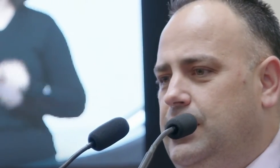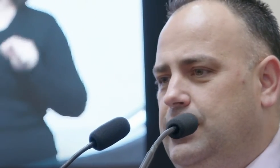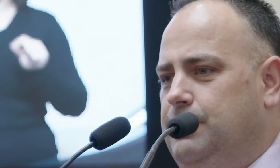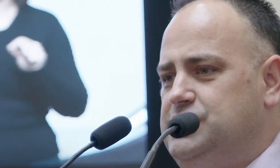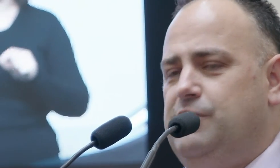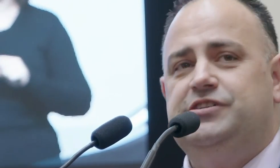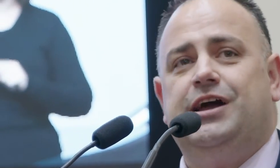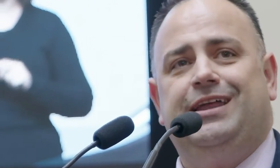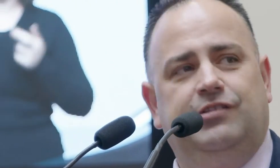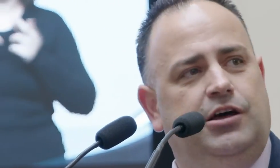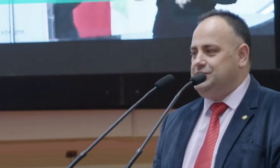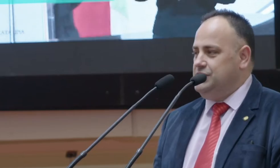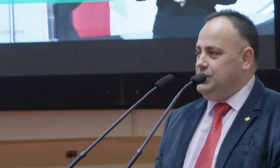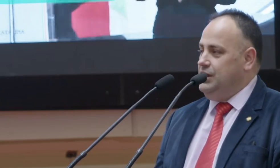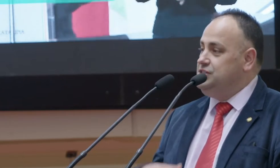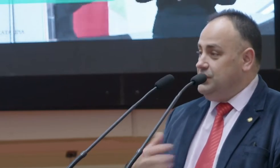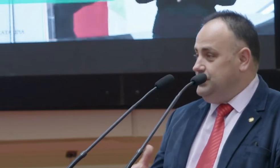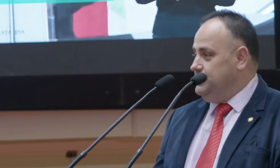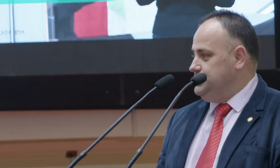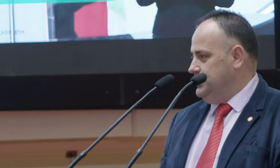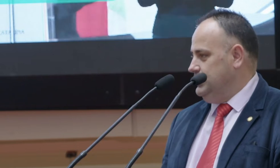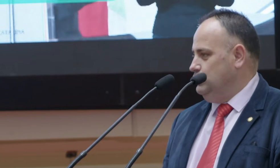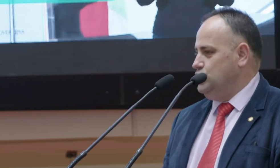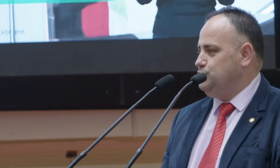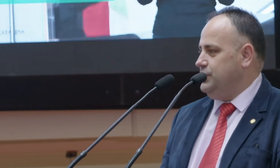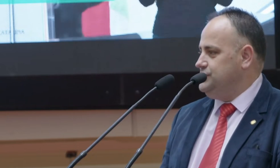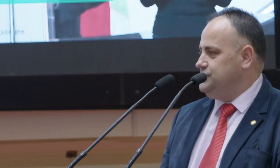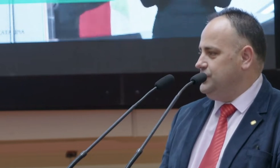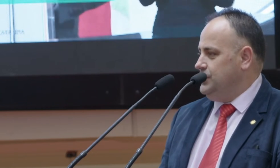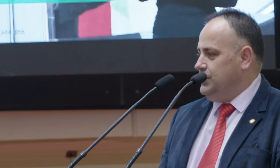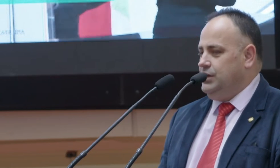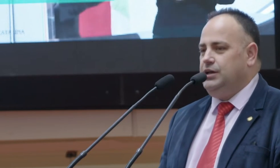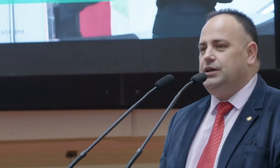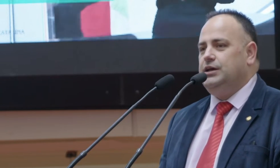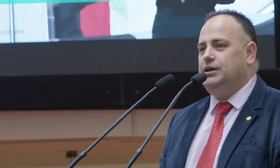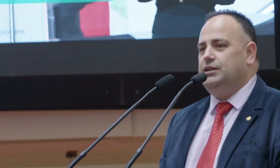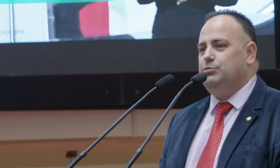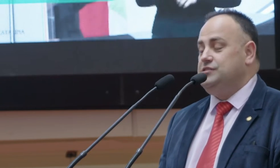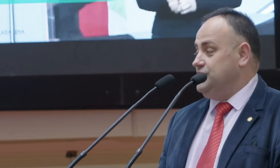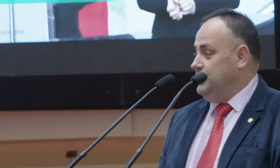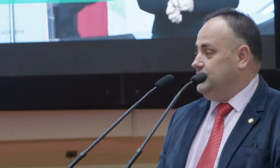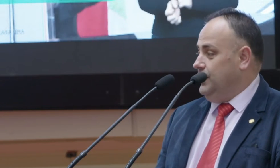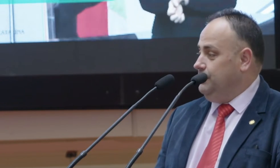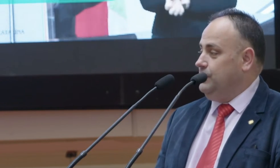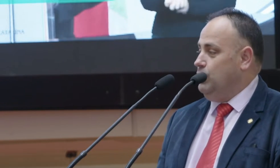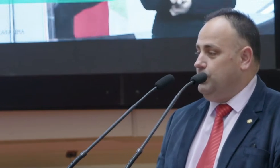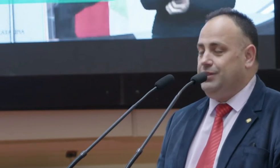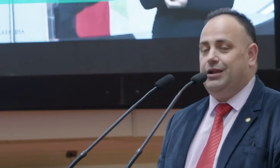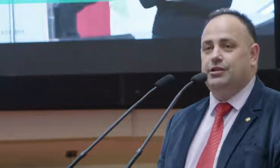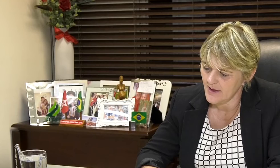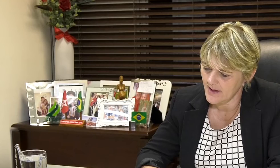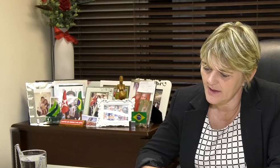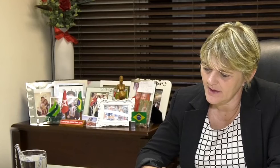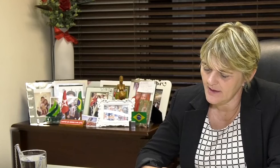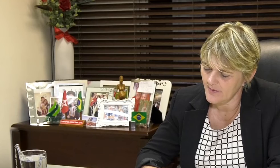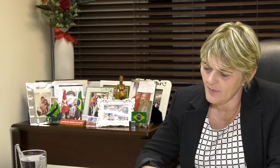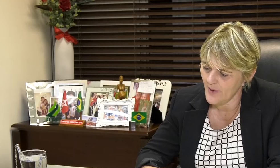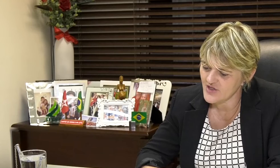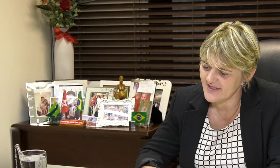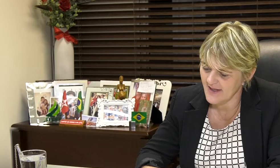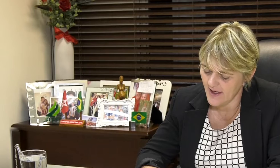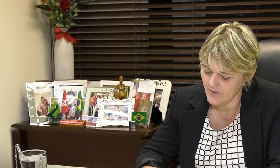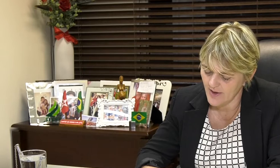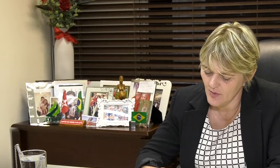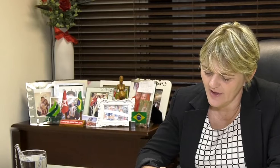atuando na Assembleia Legislativa sexto suplente do partido dos trabalhadores ele assumiu a vaga no início de Abril Em